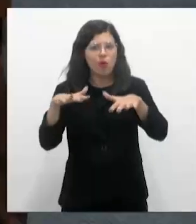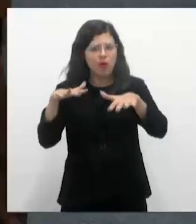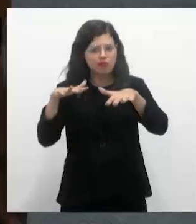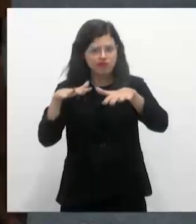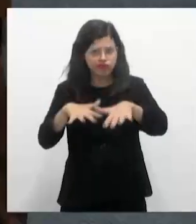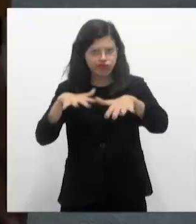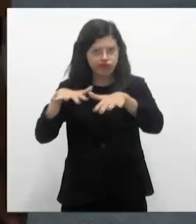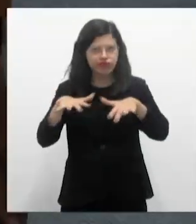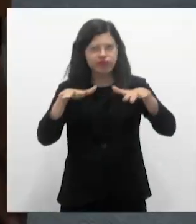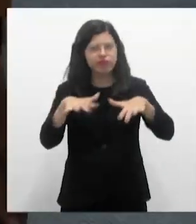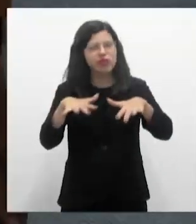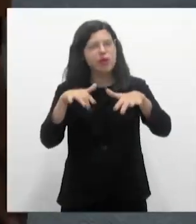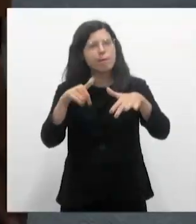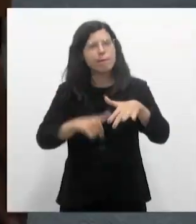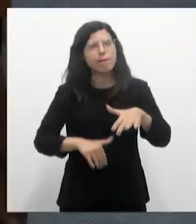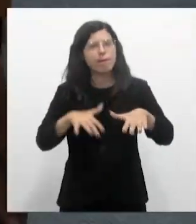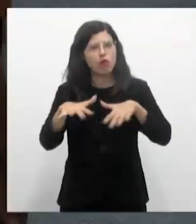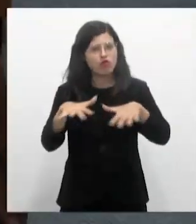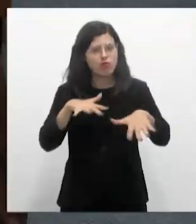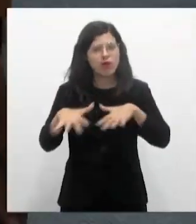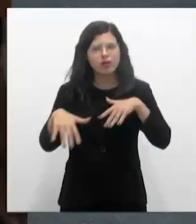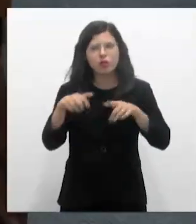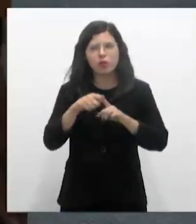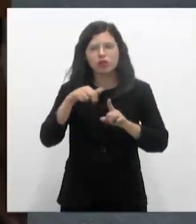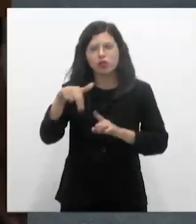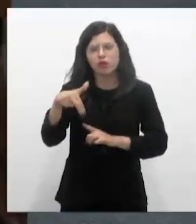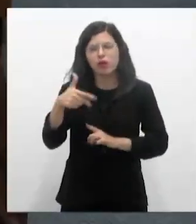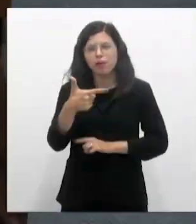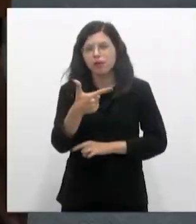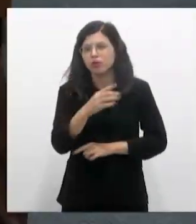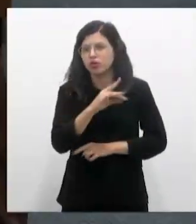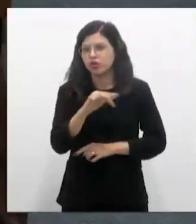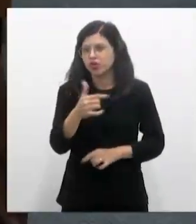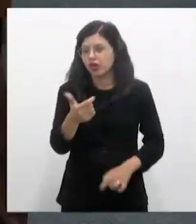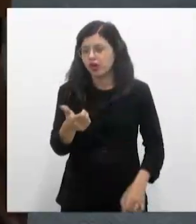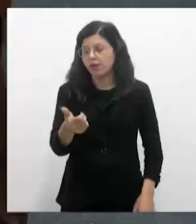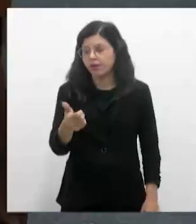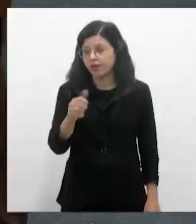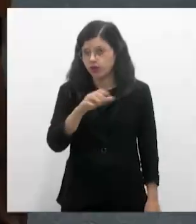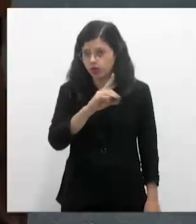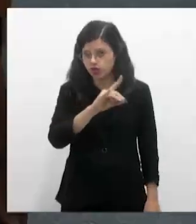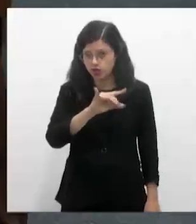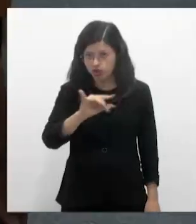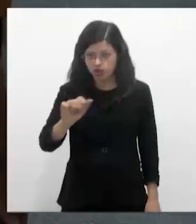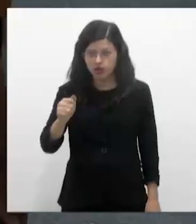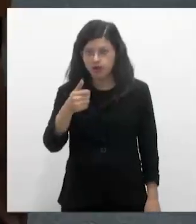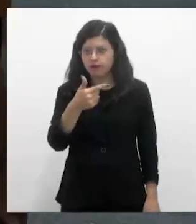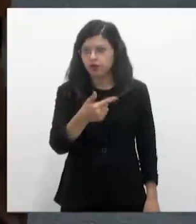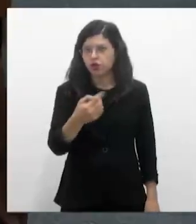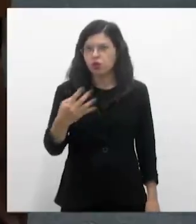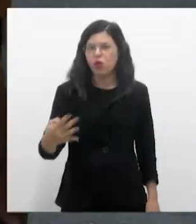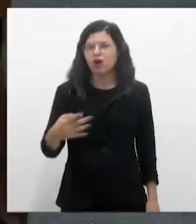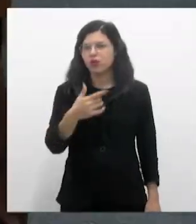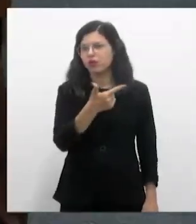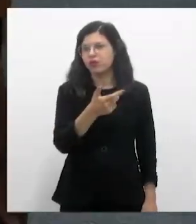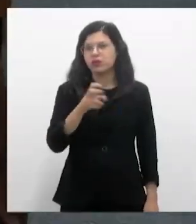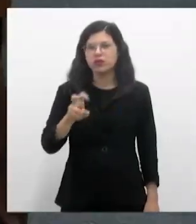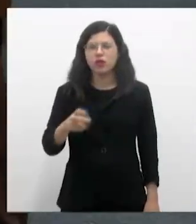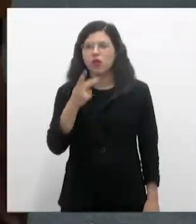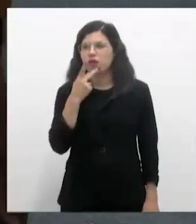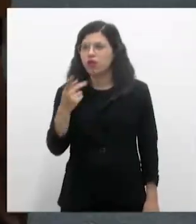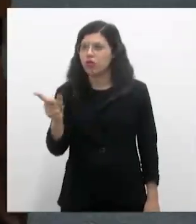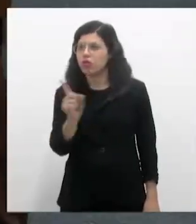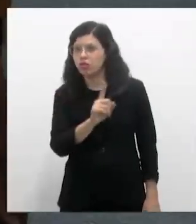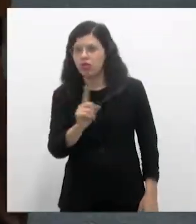e deputadas em novembro, dia 24 e 25, dizendo não à reforma administrativa que está